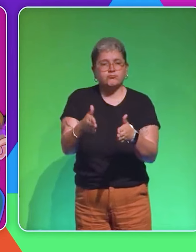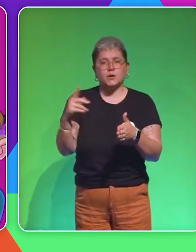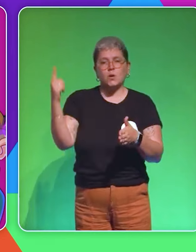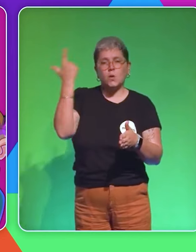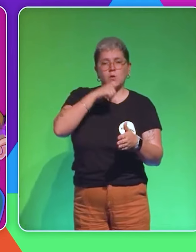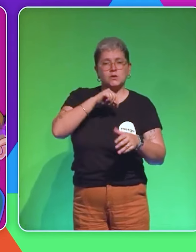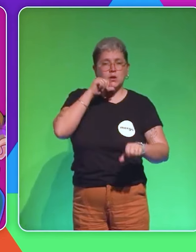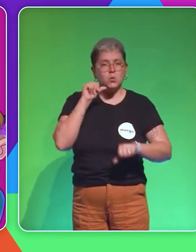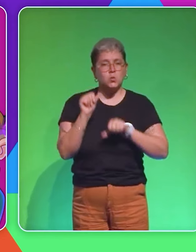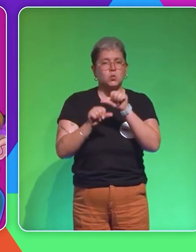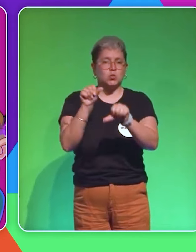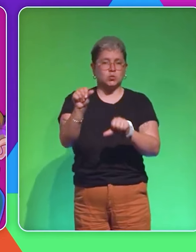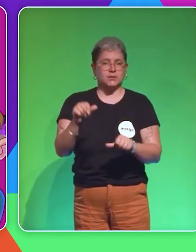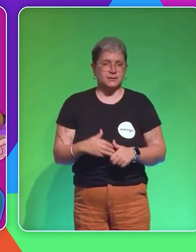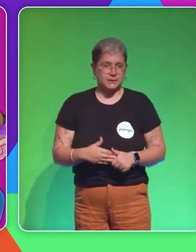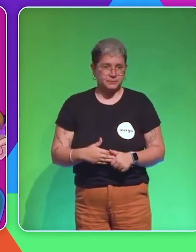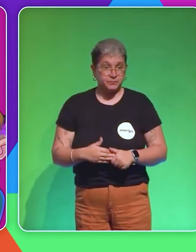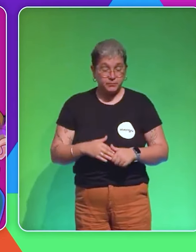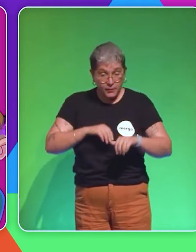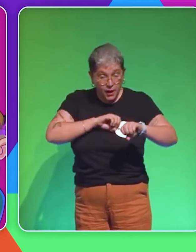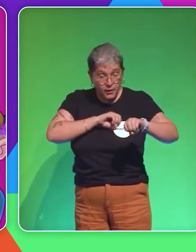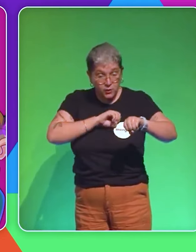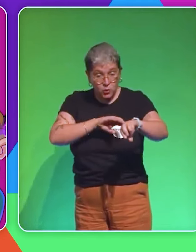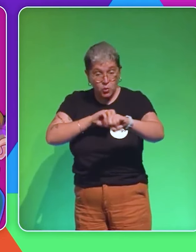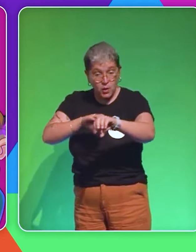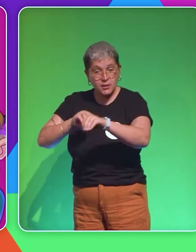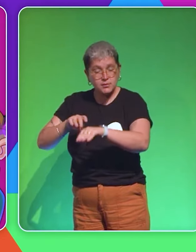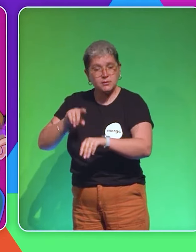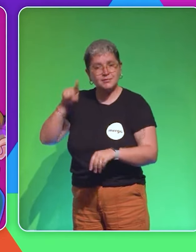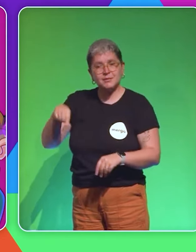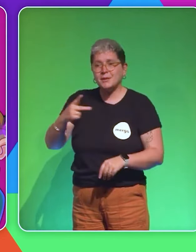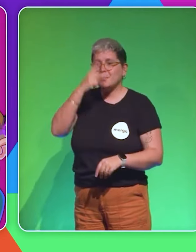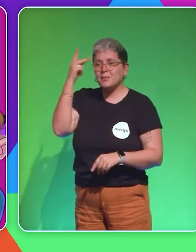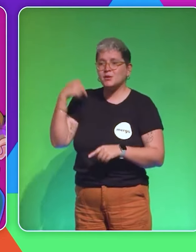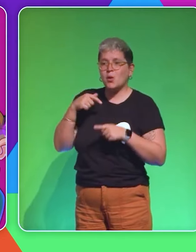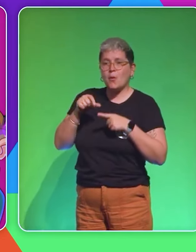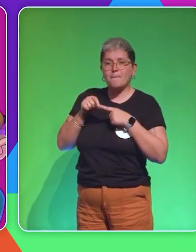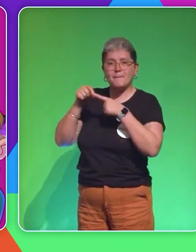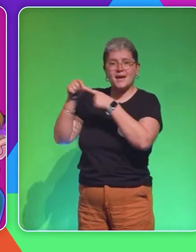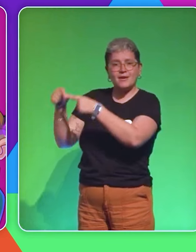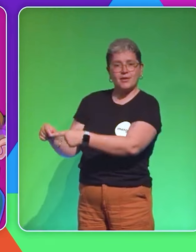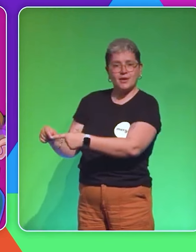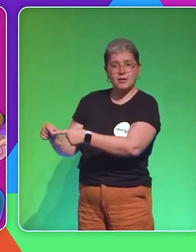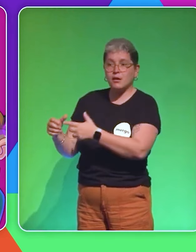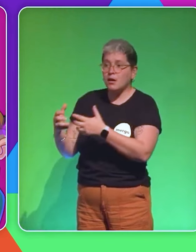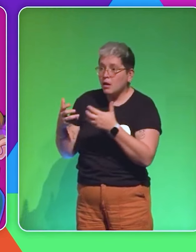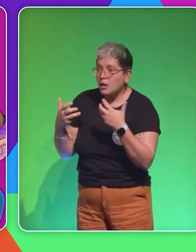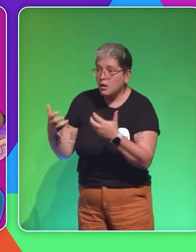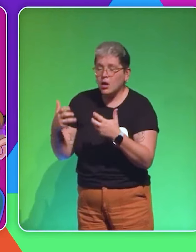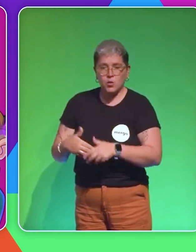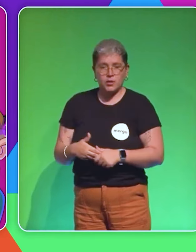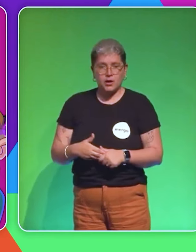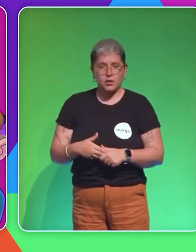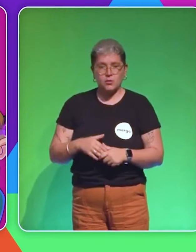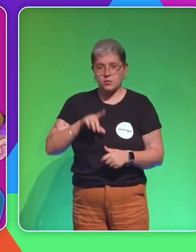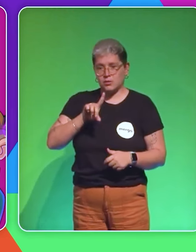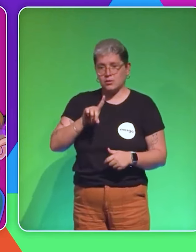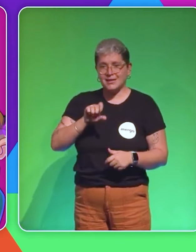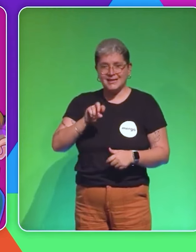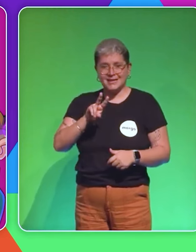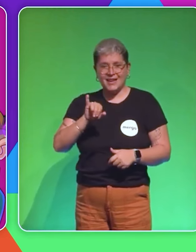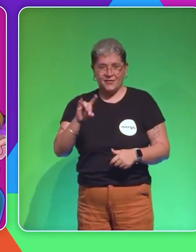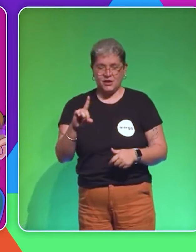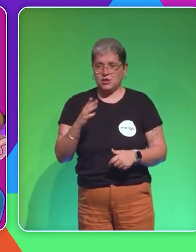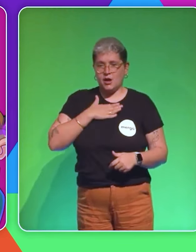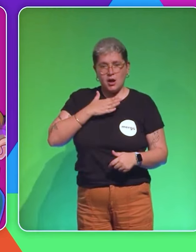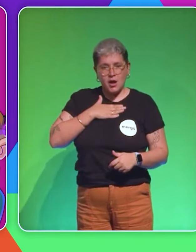eu vejo que a educação é é o caminho pra gente da Periferia é assim eu quero que tenha mais pessoas que nem eu tipo David que